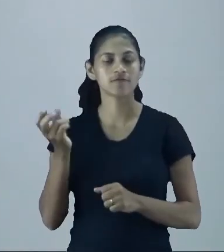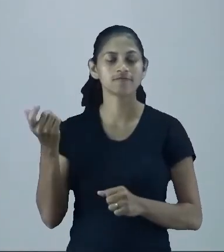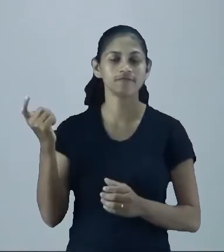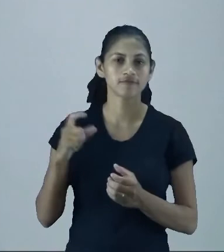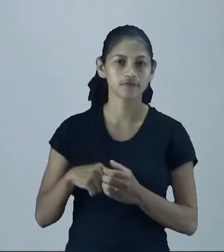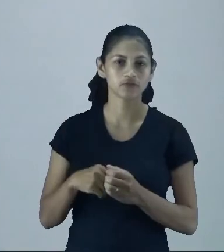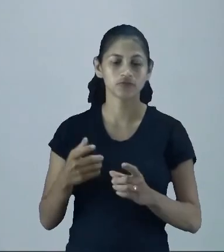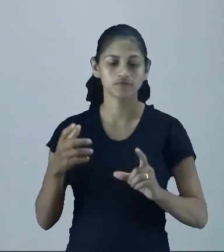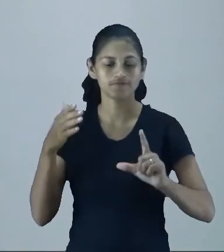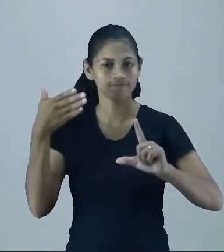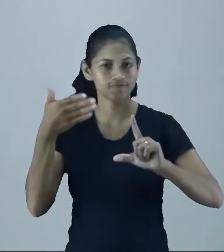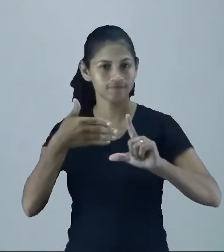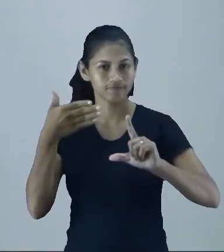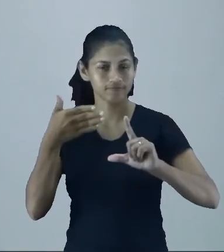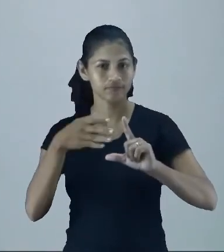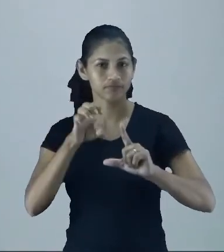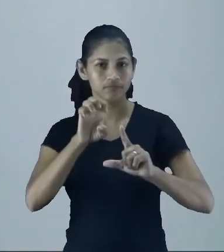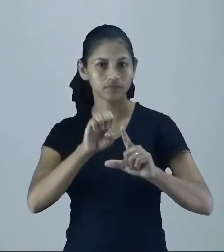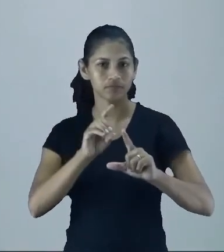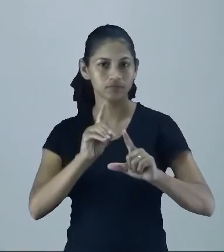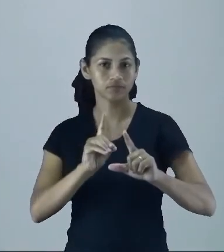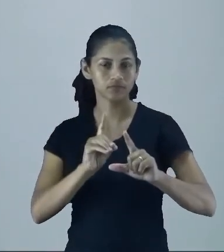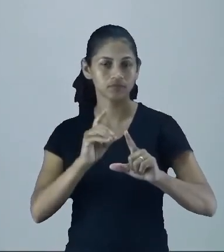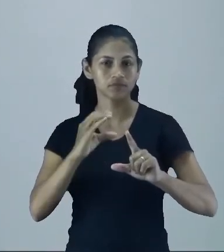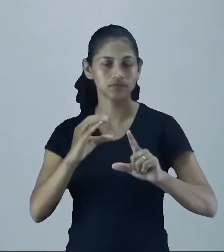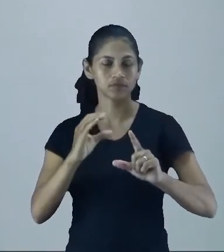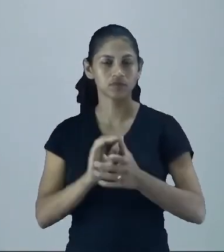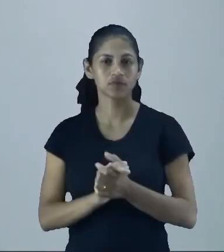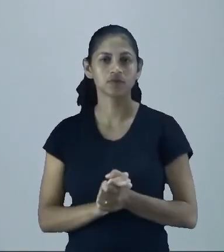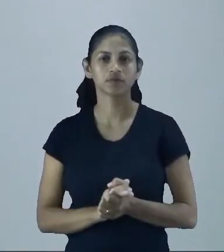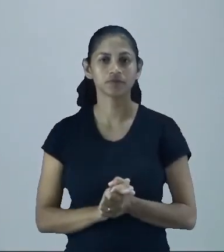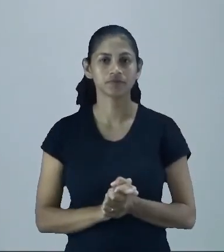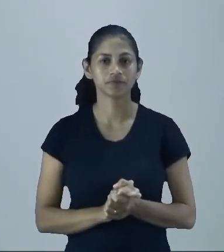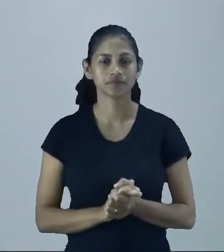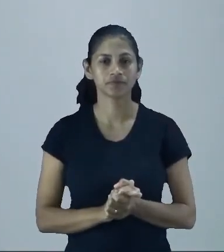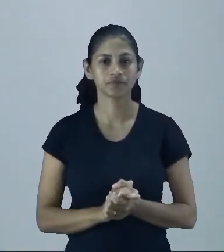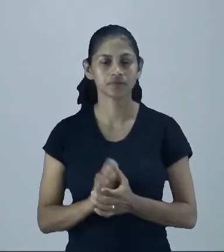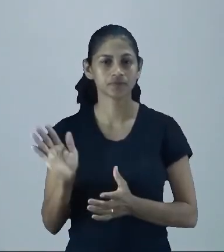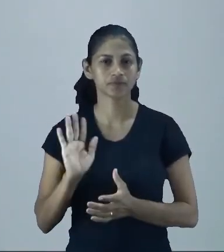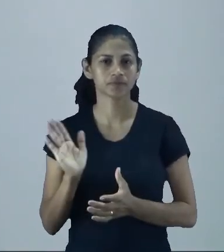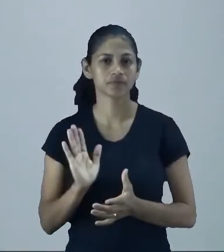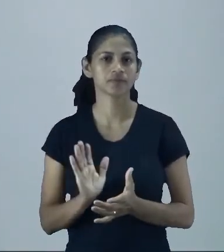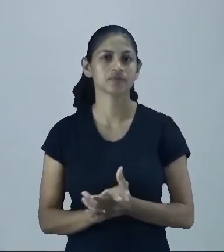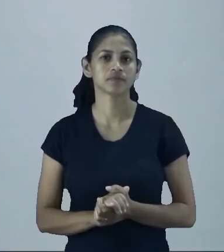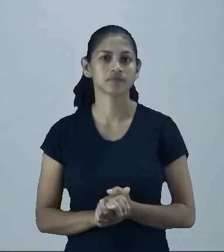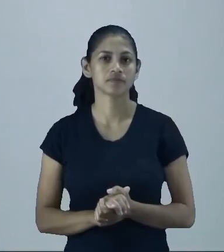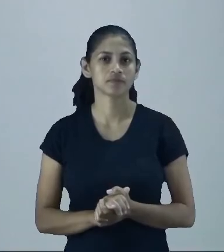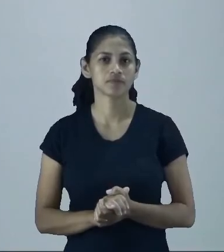plataforma Eduque. Nela você tem acesso a essa aula e às outras. Até mais!